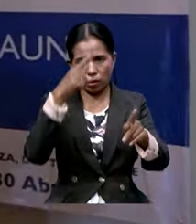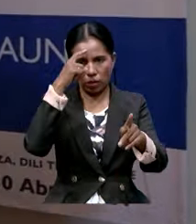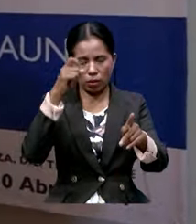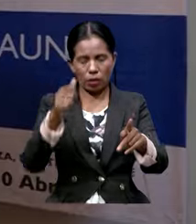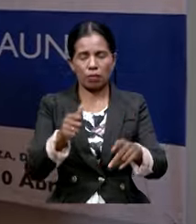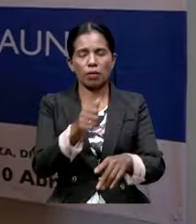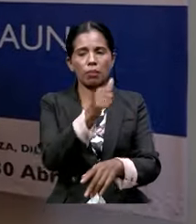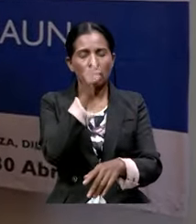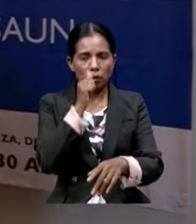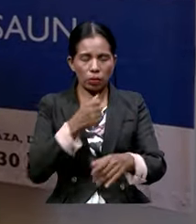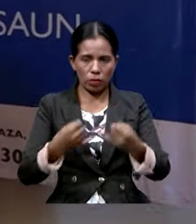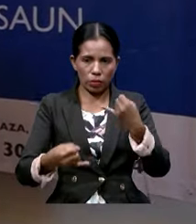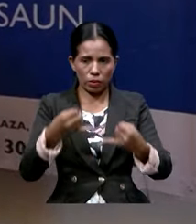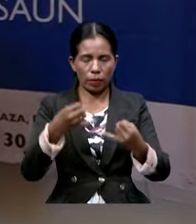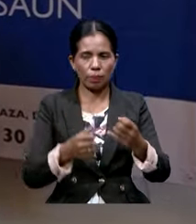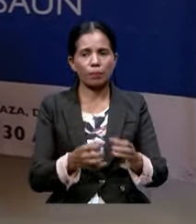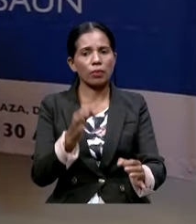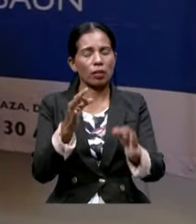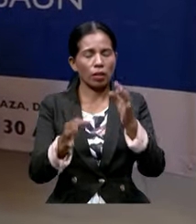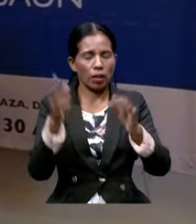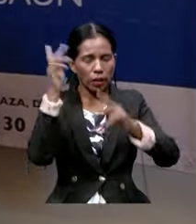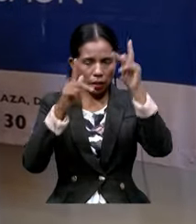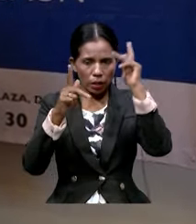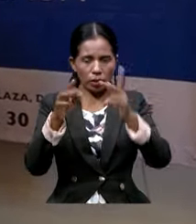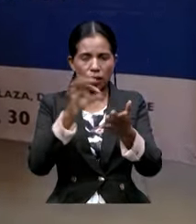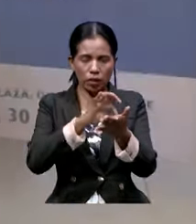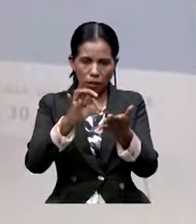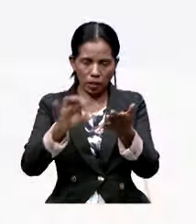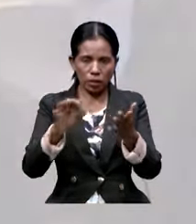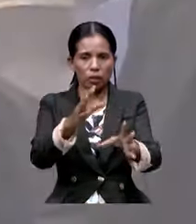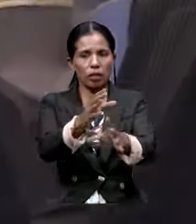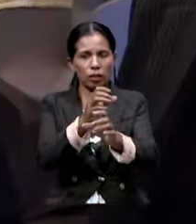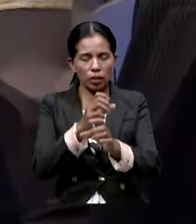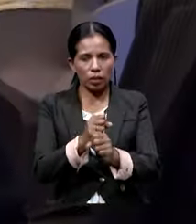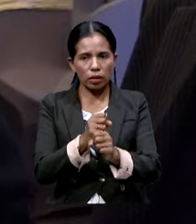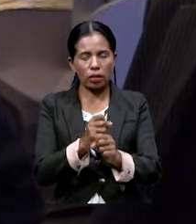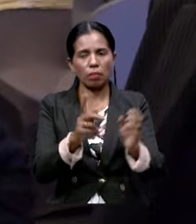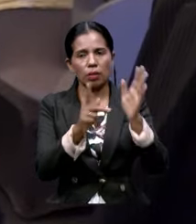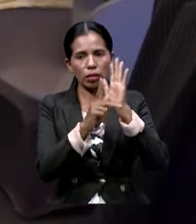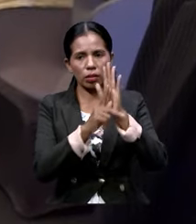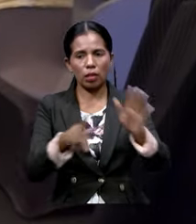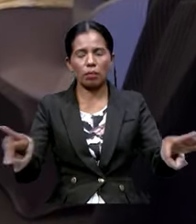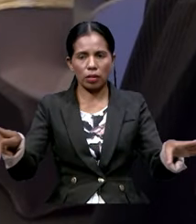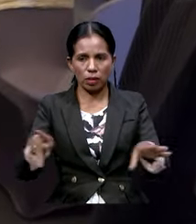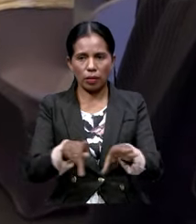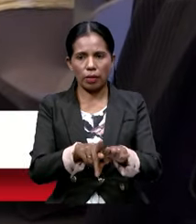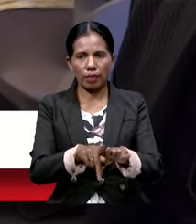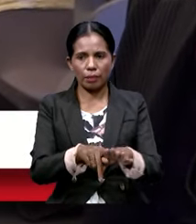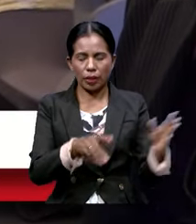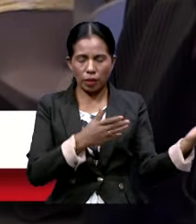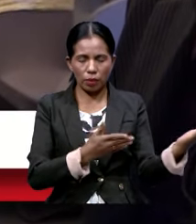de justiça. Quando o caso ida, quando é registrado, quando simu queixa, participação, né, até o mais